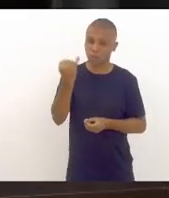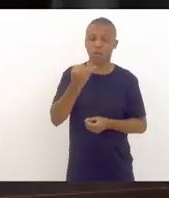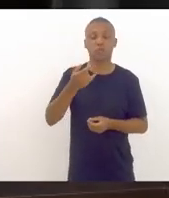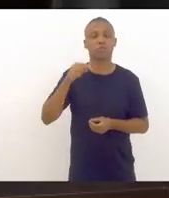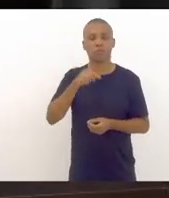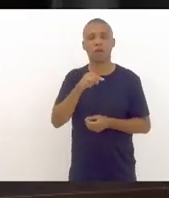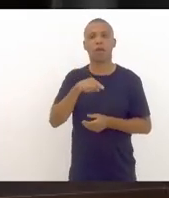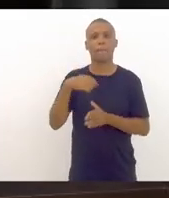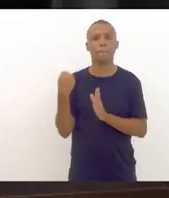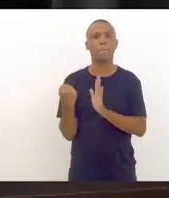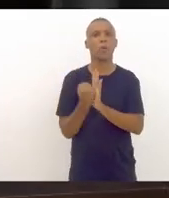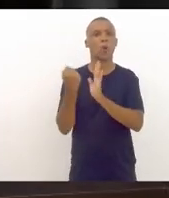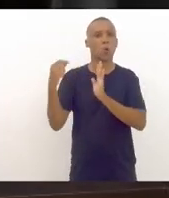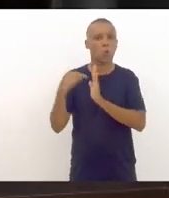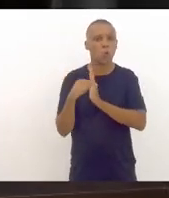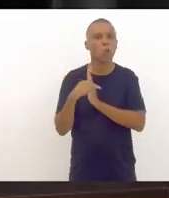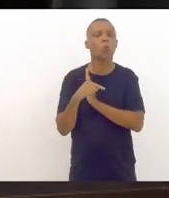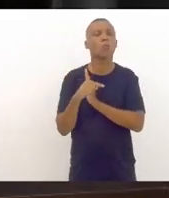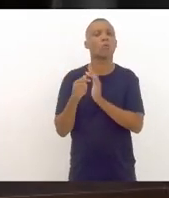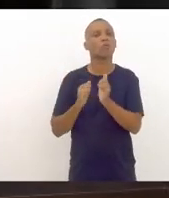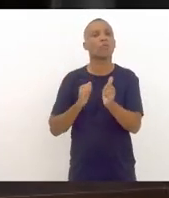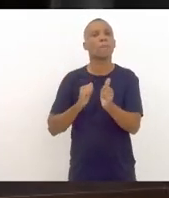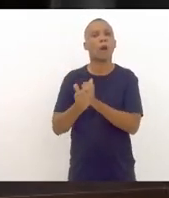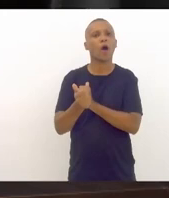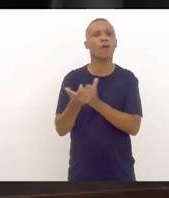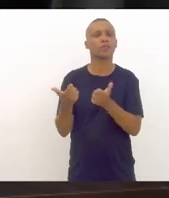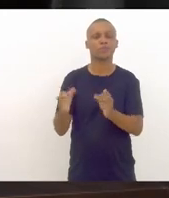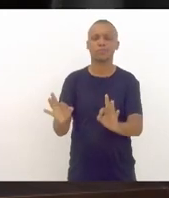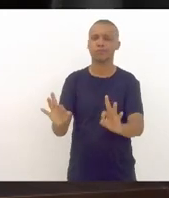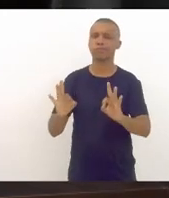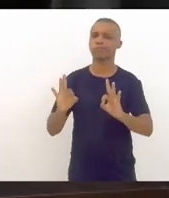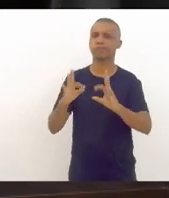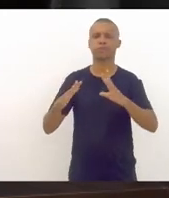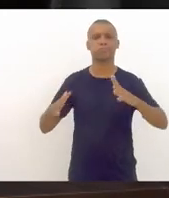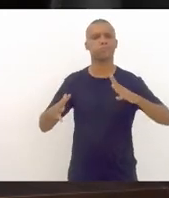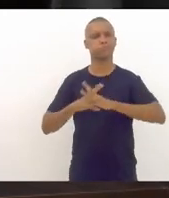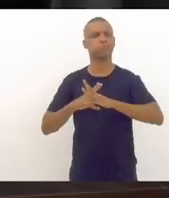valioso. Né? O esporte de alto rendimento, o esporte de base,